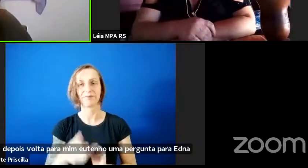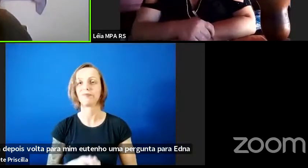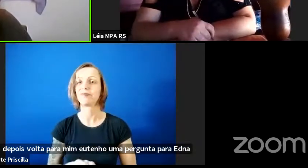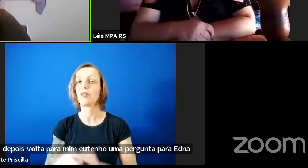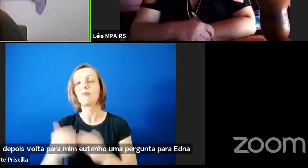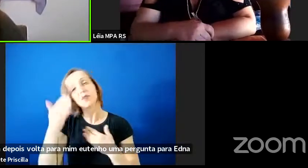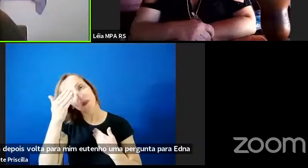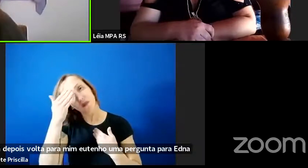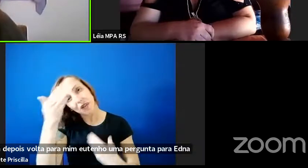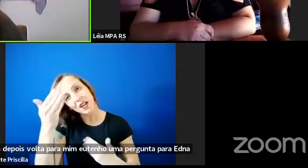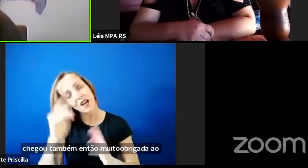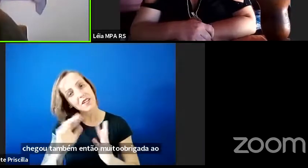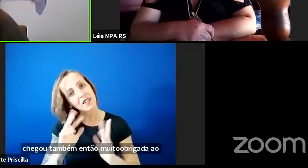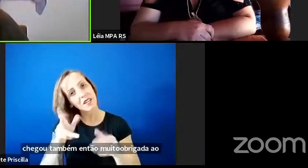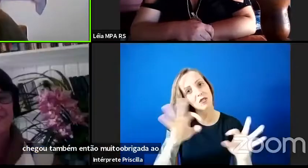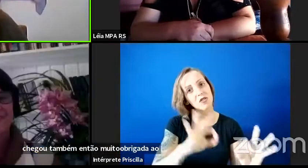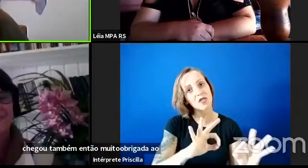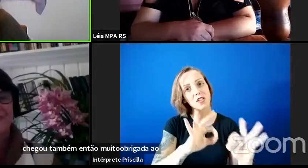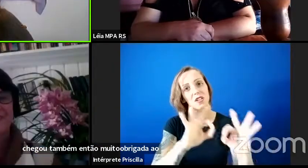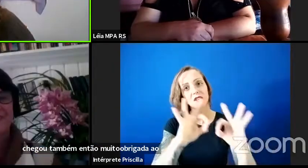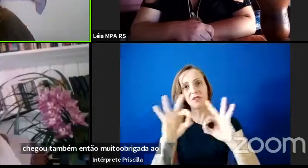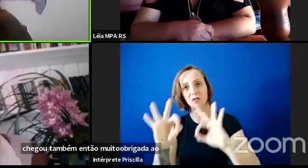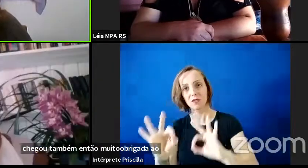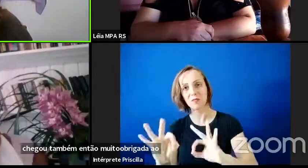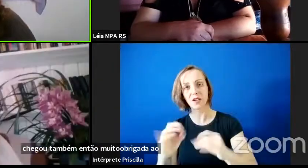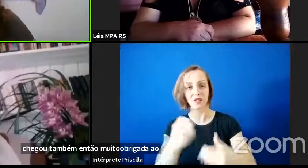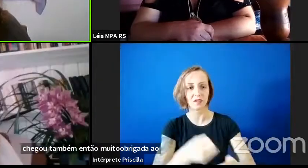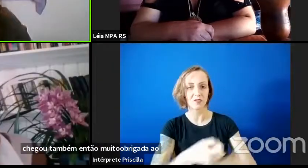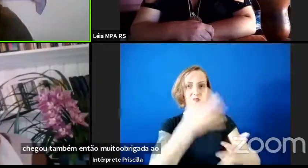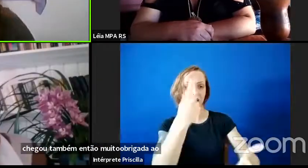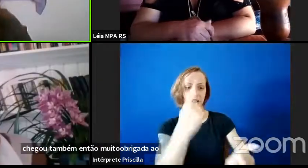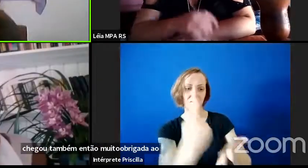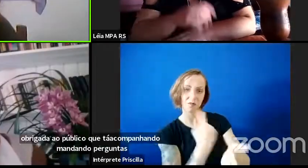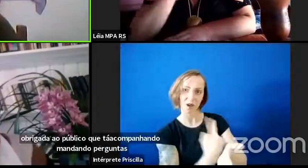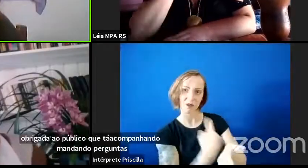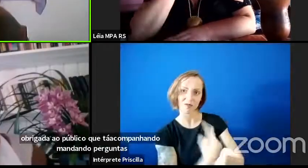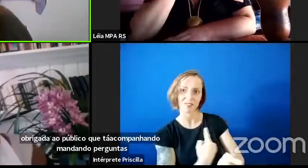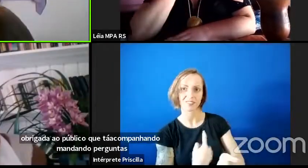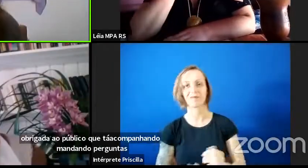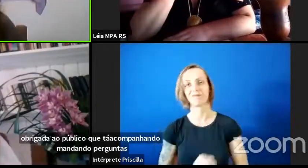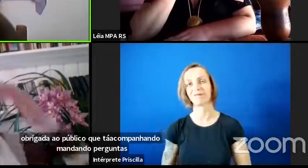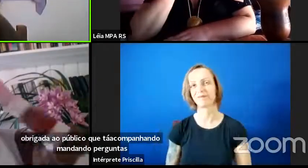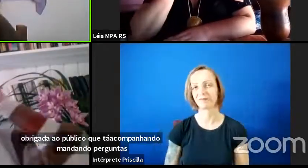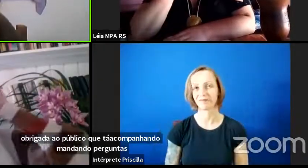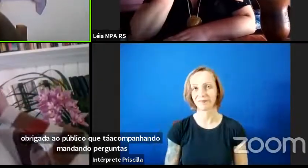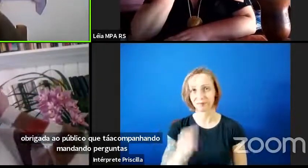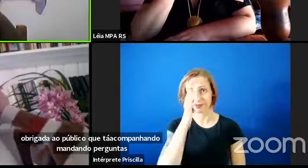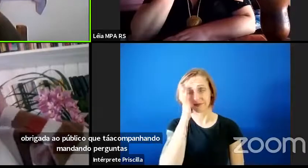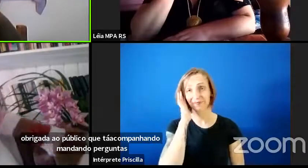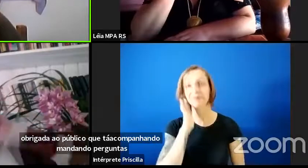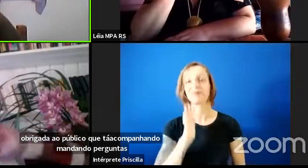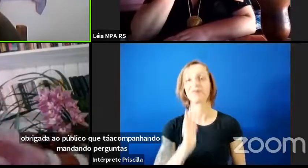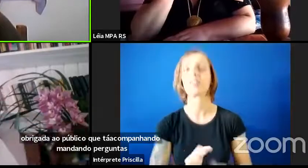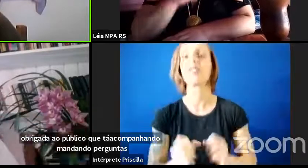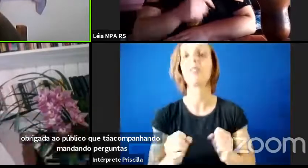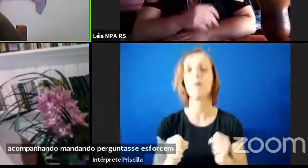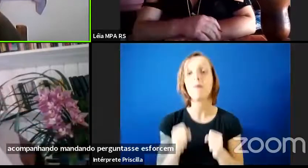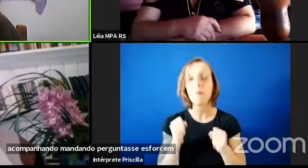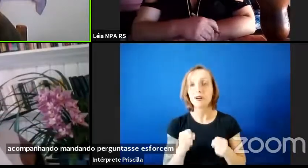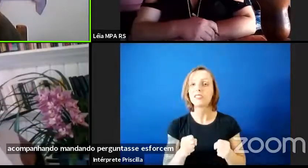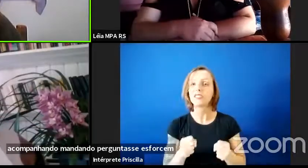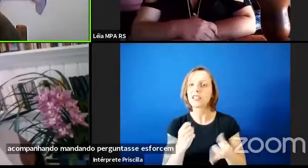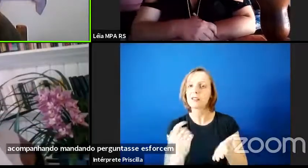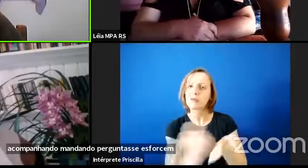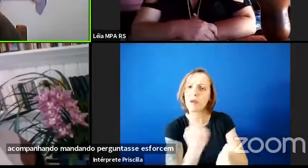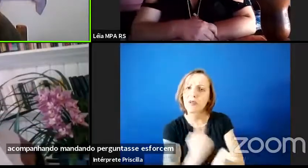está acompanhando, mandando perguntas. Se esforcem aí, façam perguntas e aproveitem essa